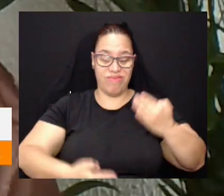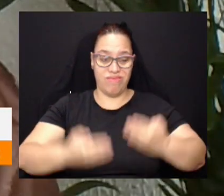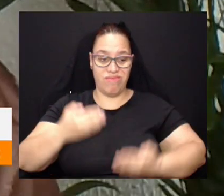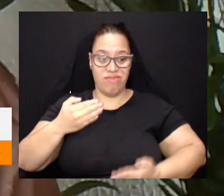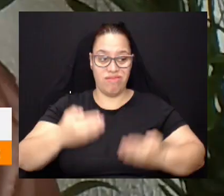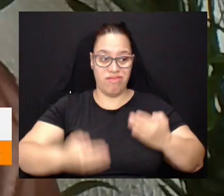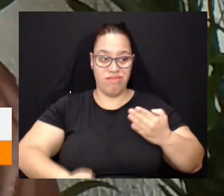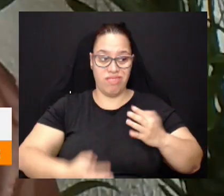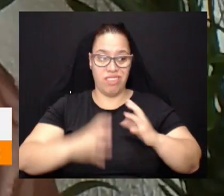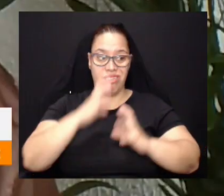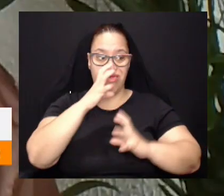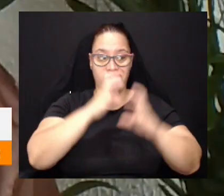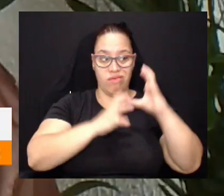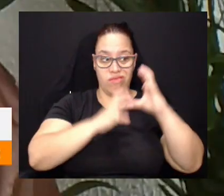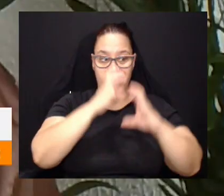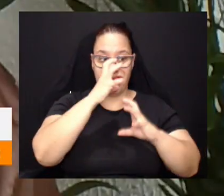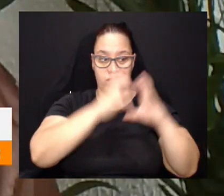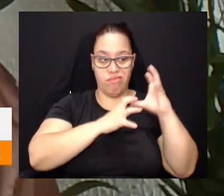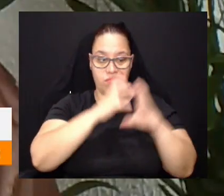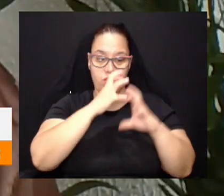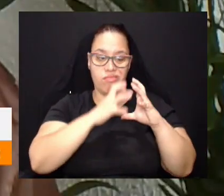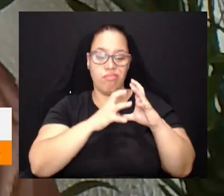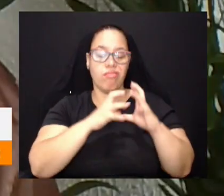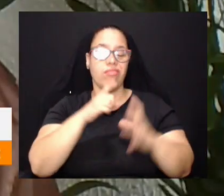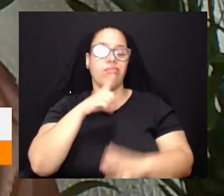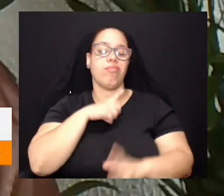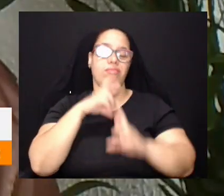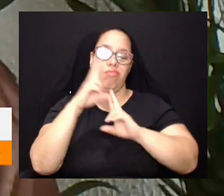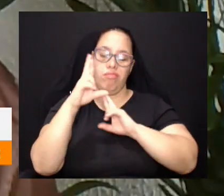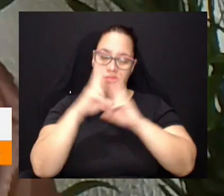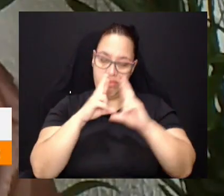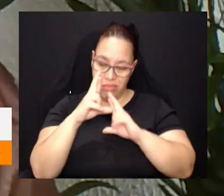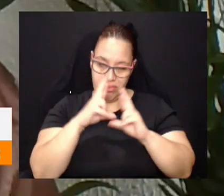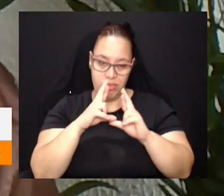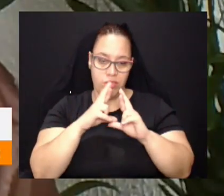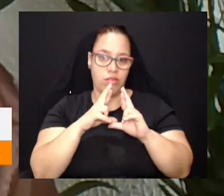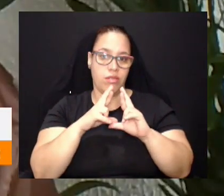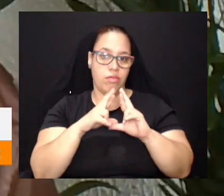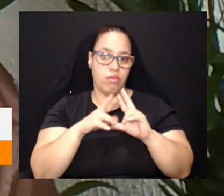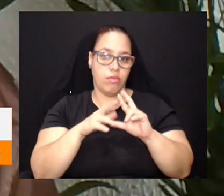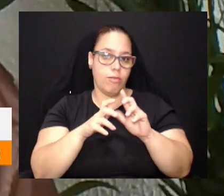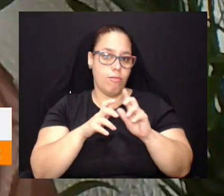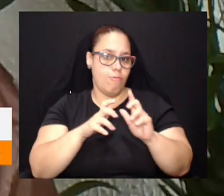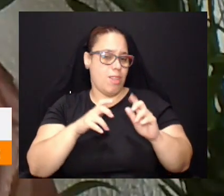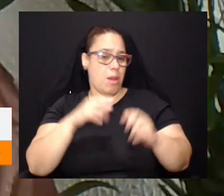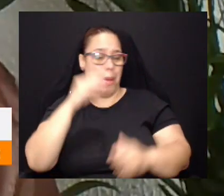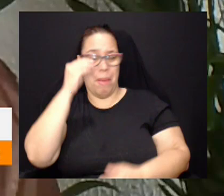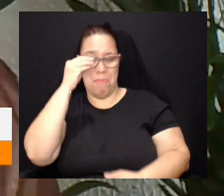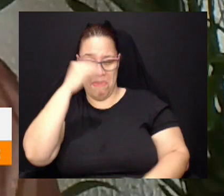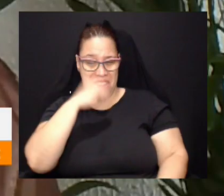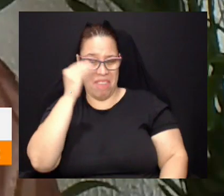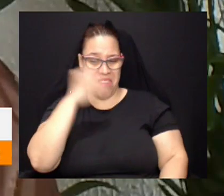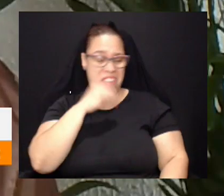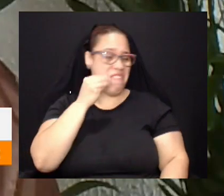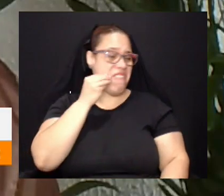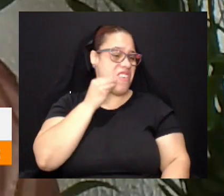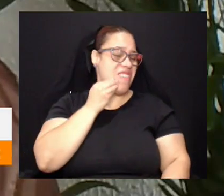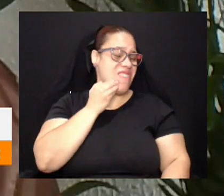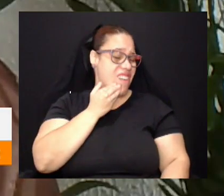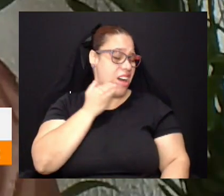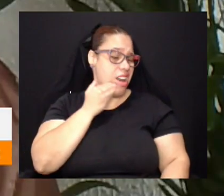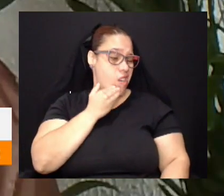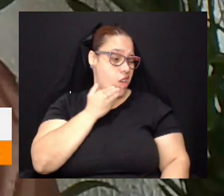conflito, que todo relacionamento tem conflito, mas vira um grande defeito, é percebido e sentido. E o